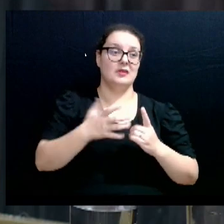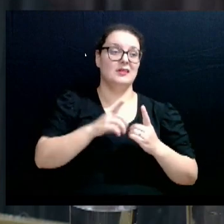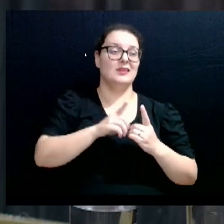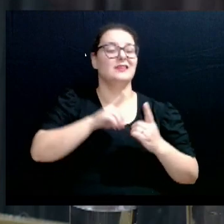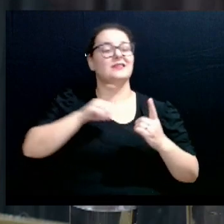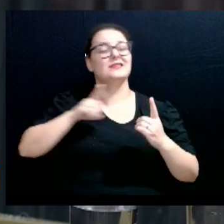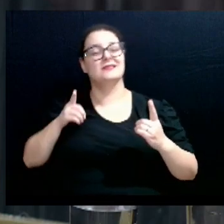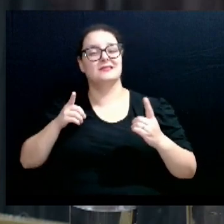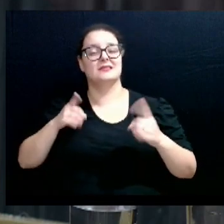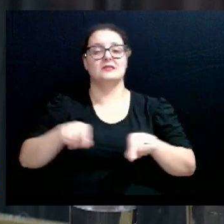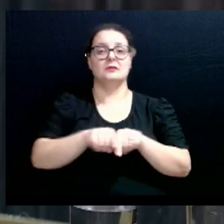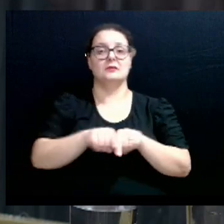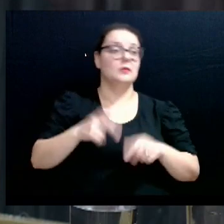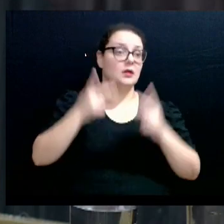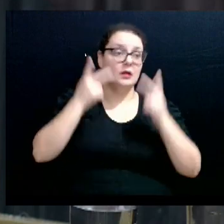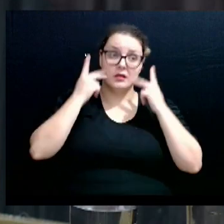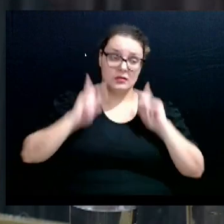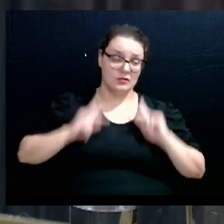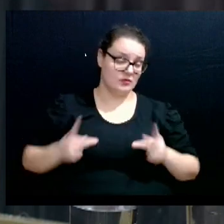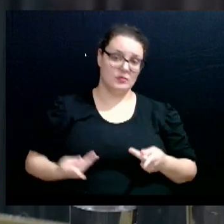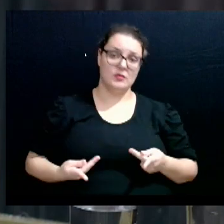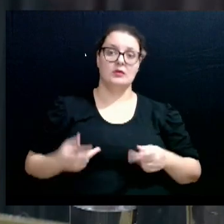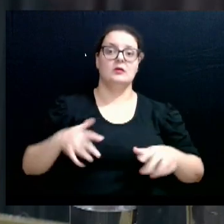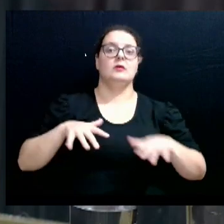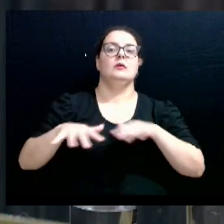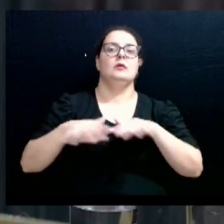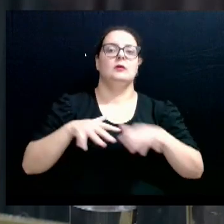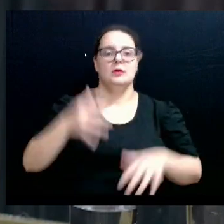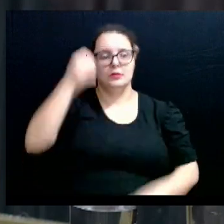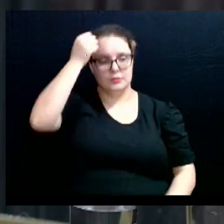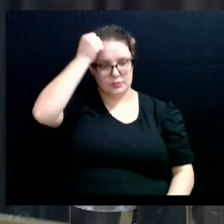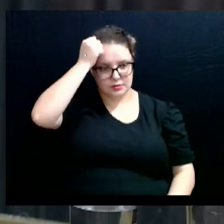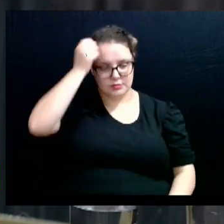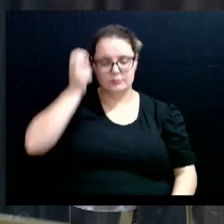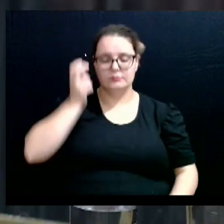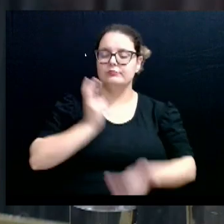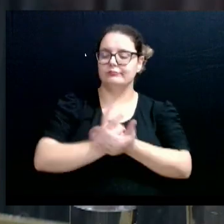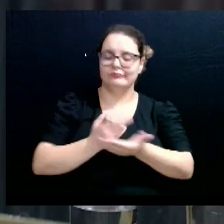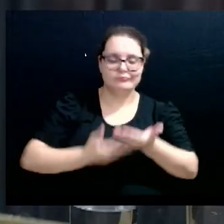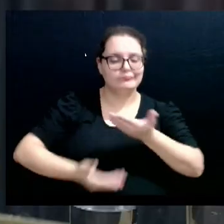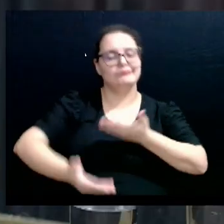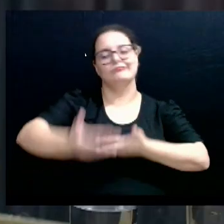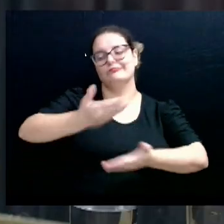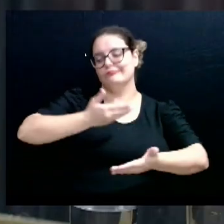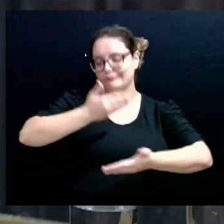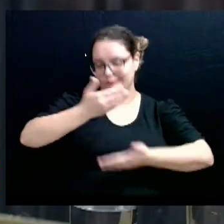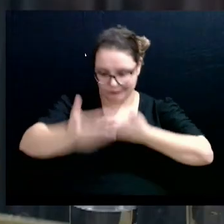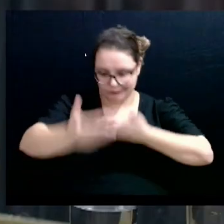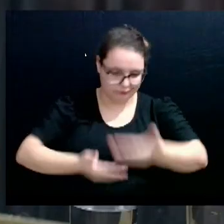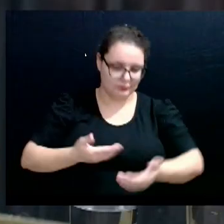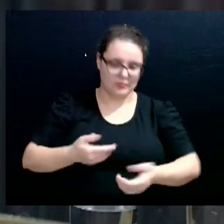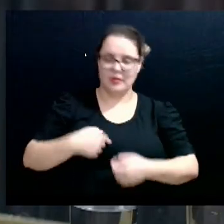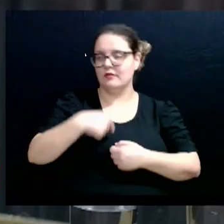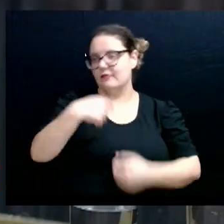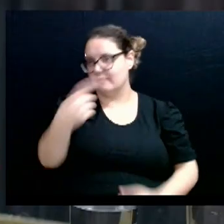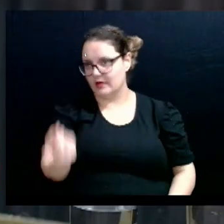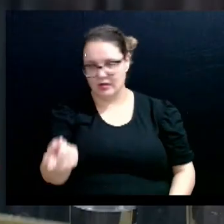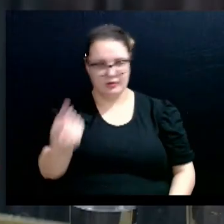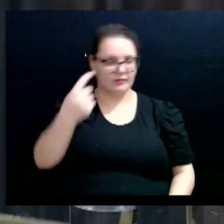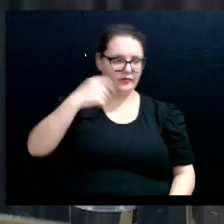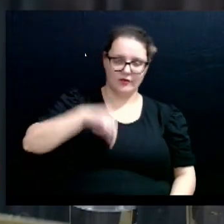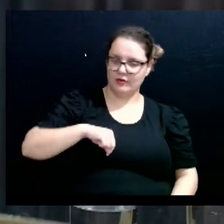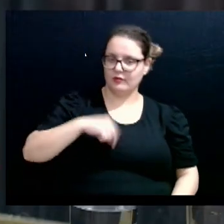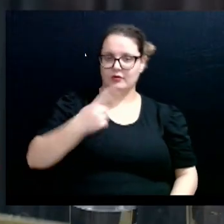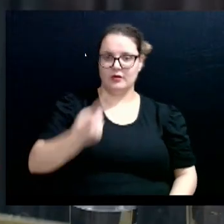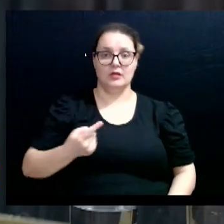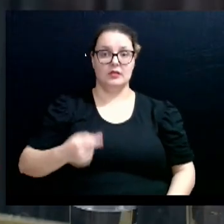humano, né, e esse movimento de culpa, ele também vai e volta, e isso só intensifica